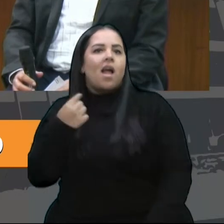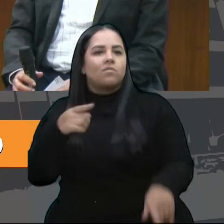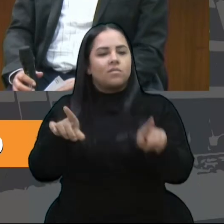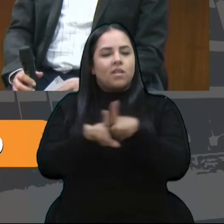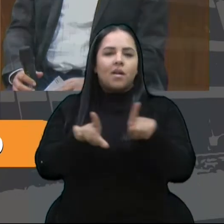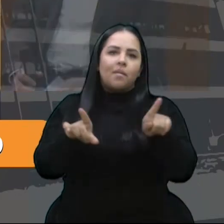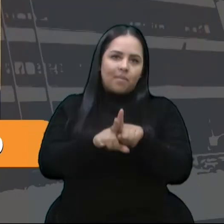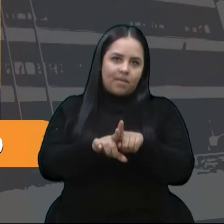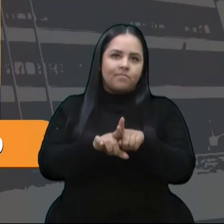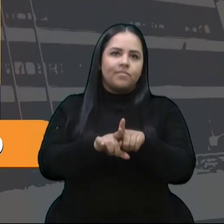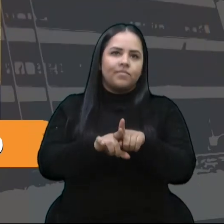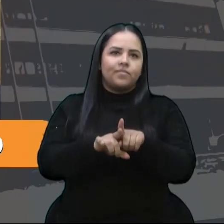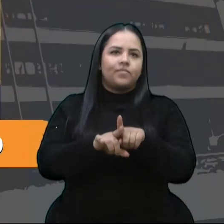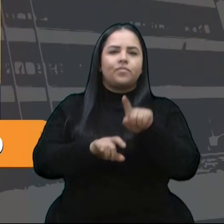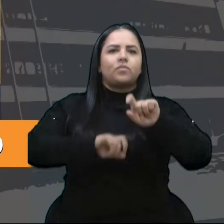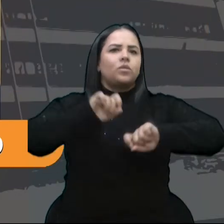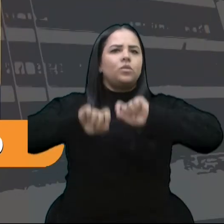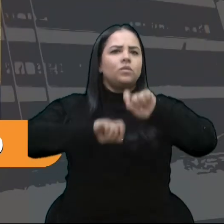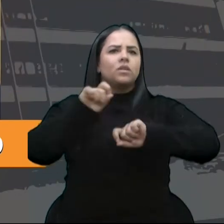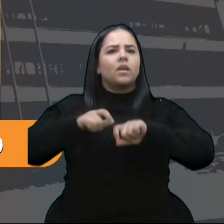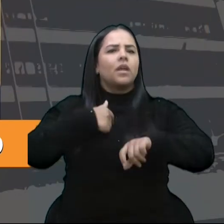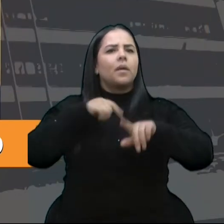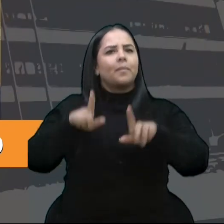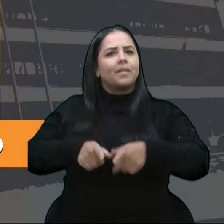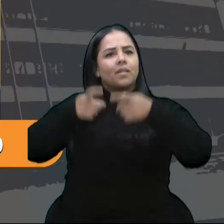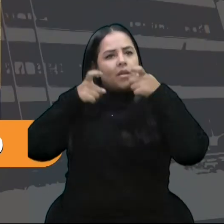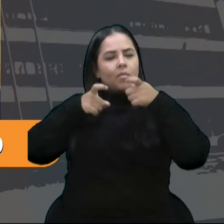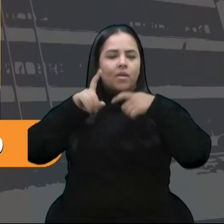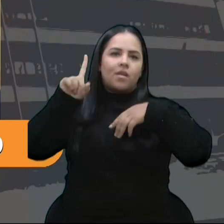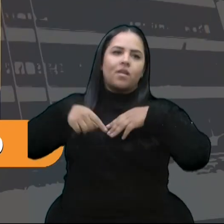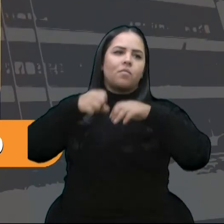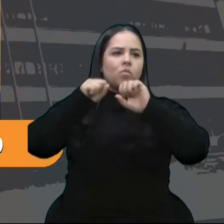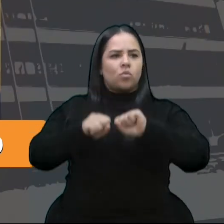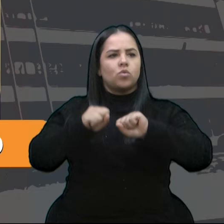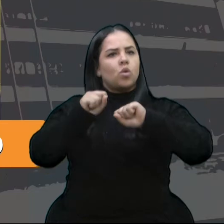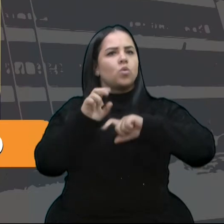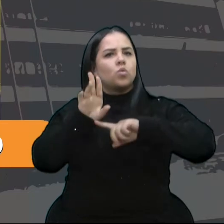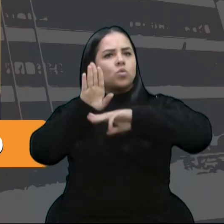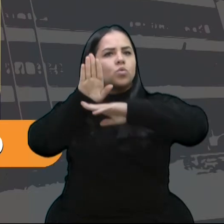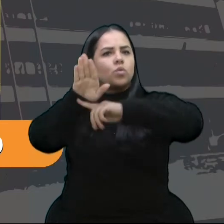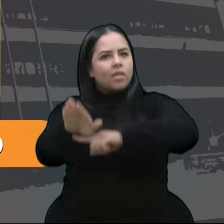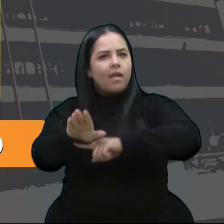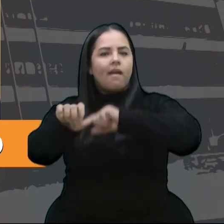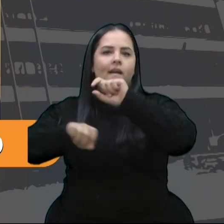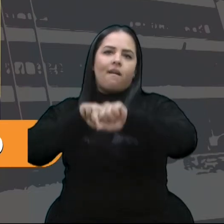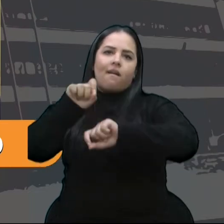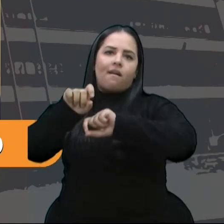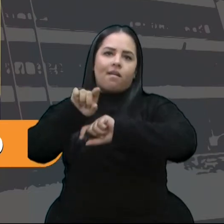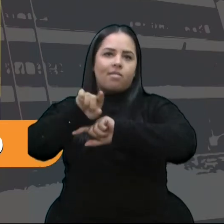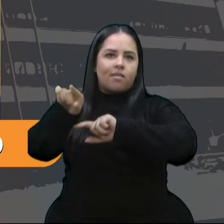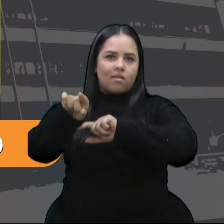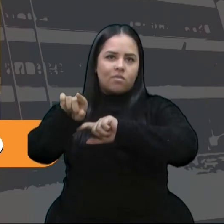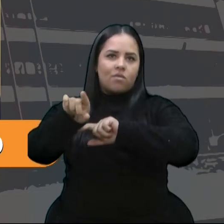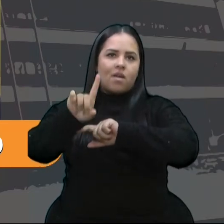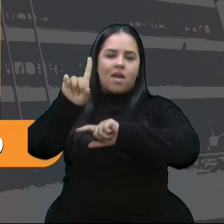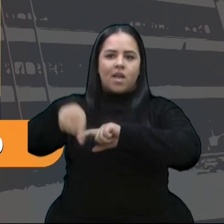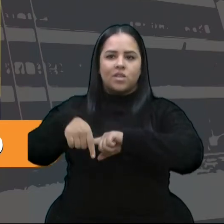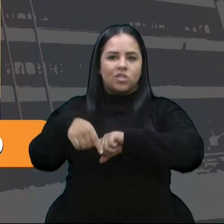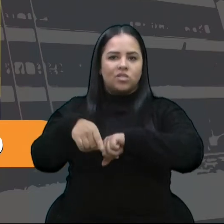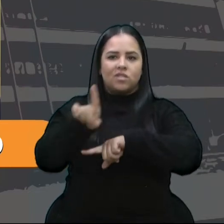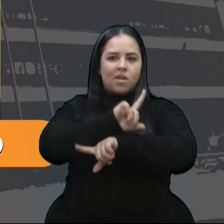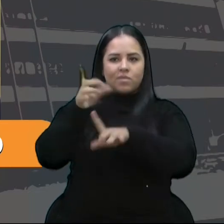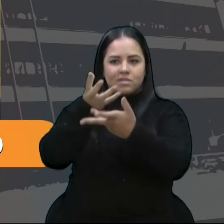Enfim, o que me parece que contribuiu para isso também foi o aspecto de negacionismo que